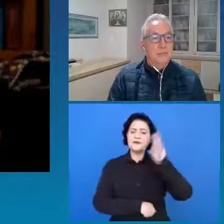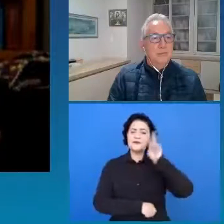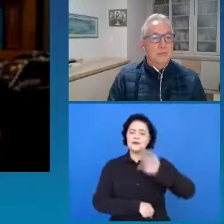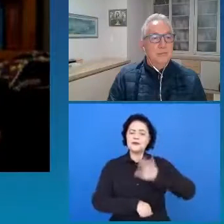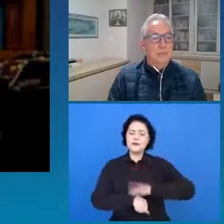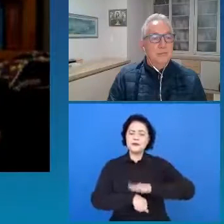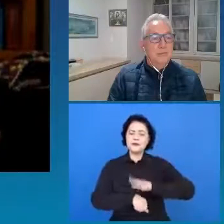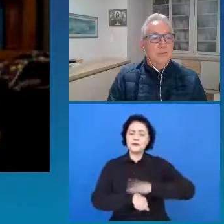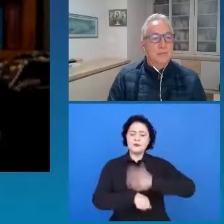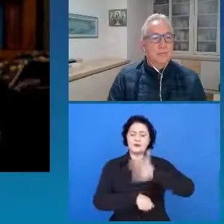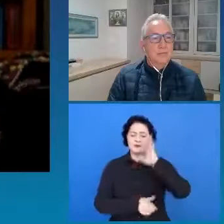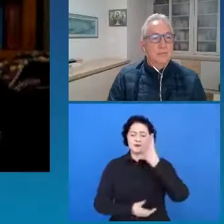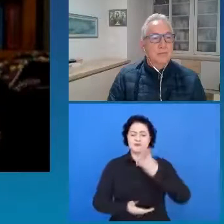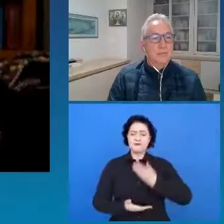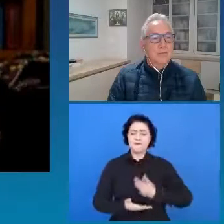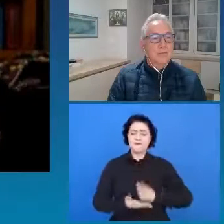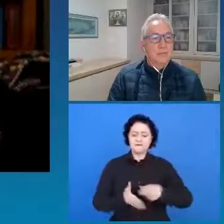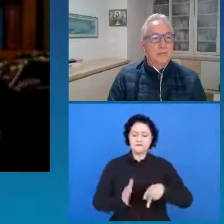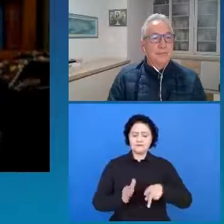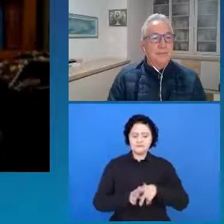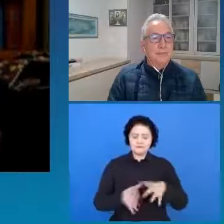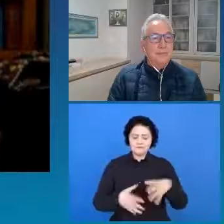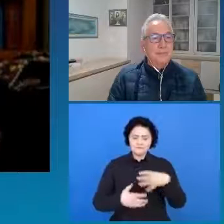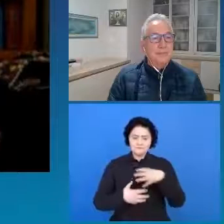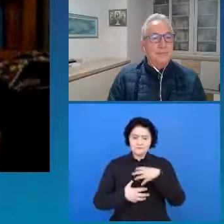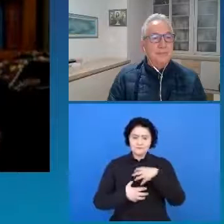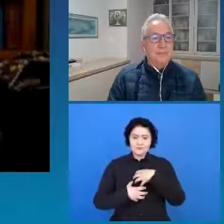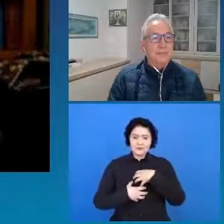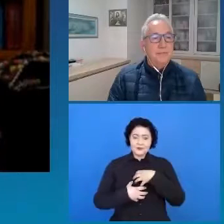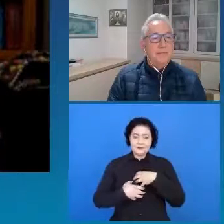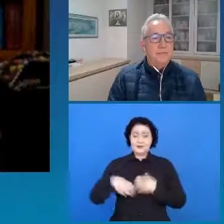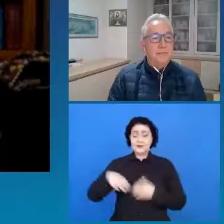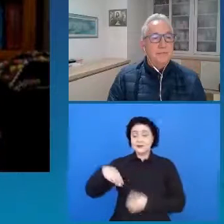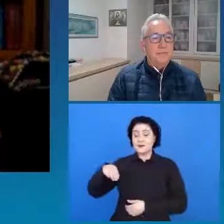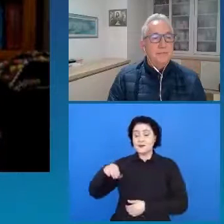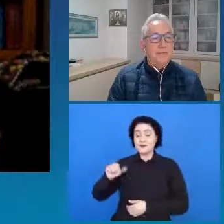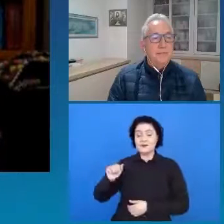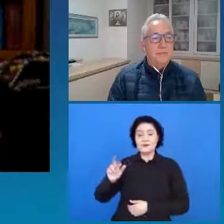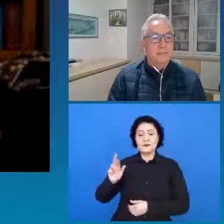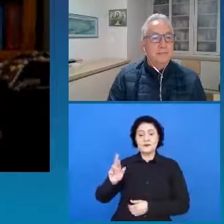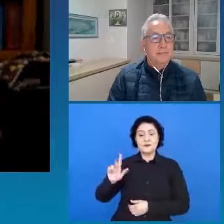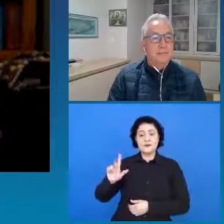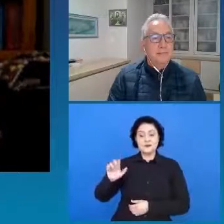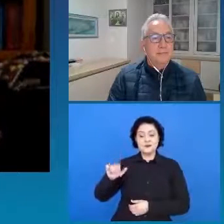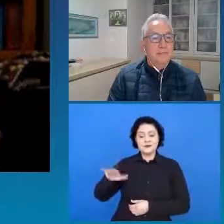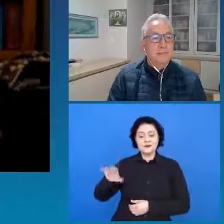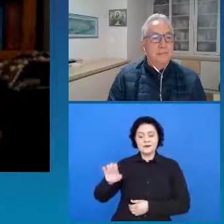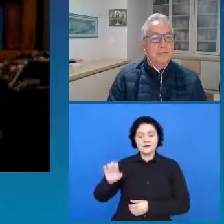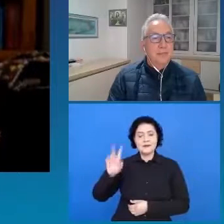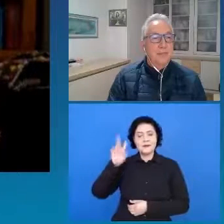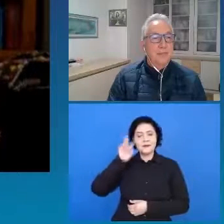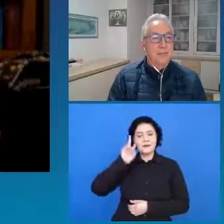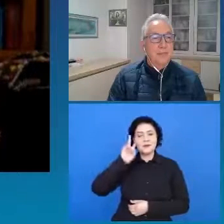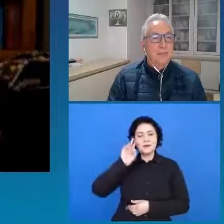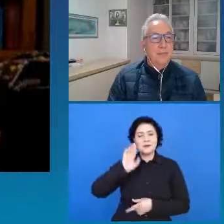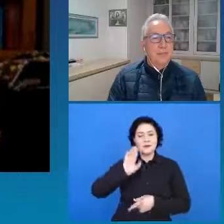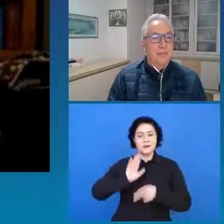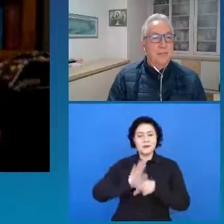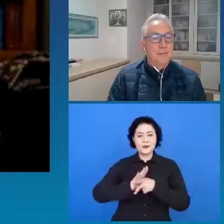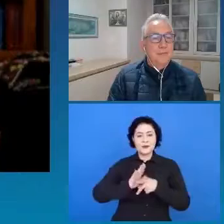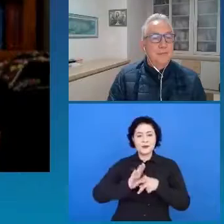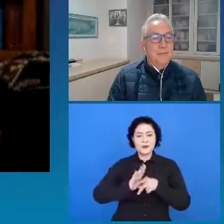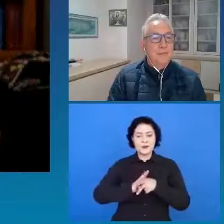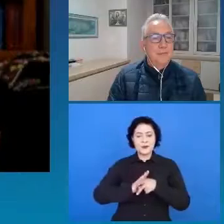momento espírita que marcou a sua vida né EA Nossa Marlene de Jesus lembrou do partida e